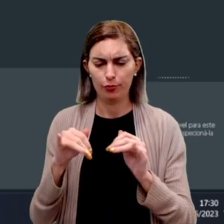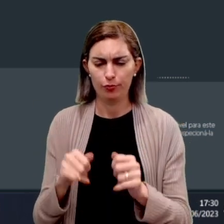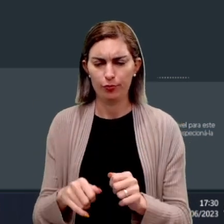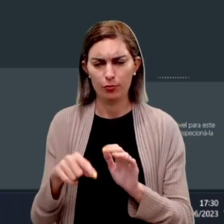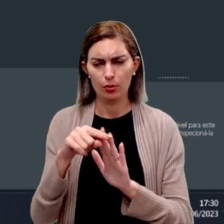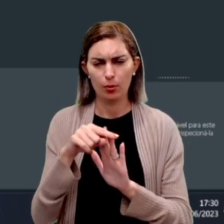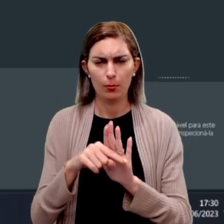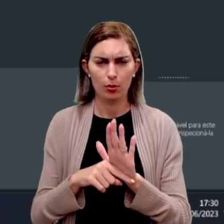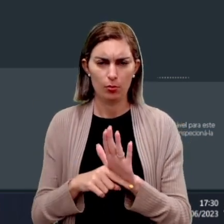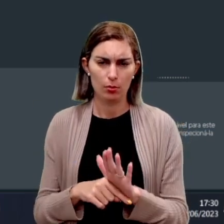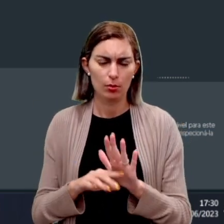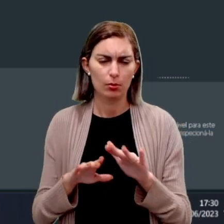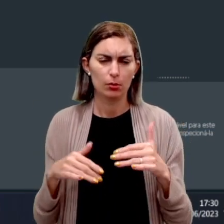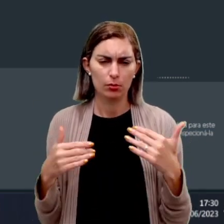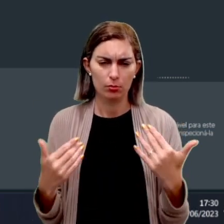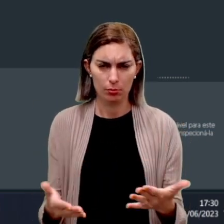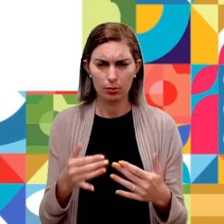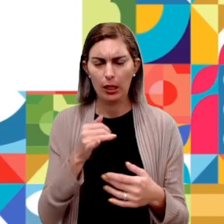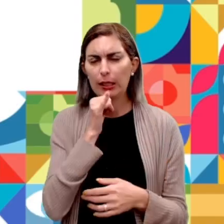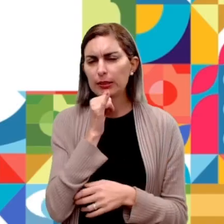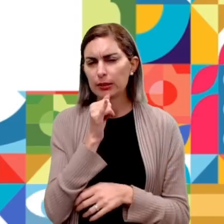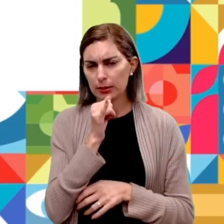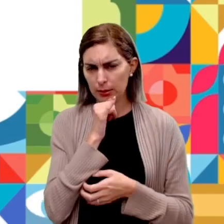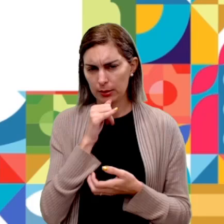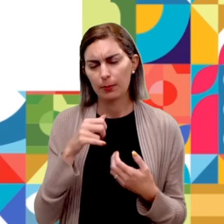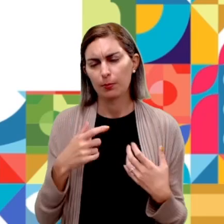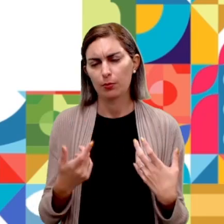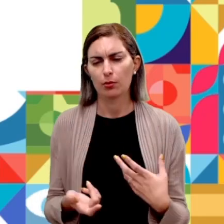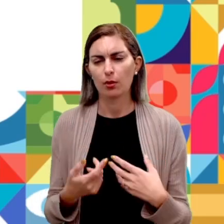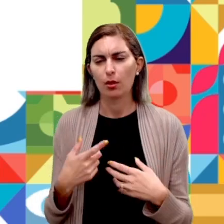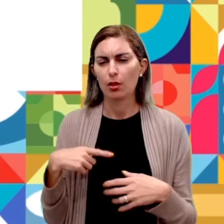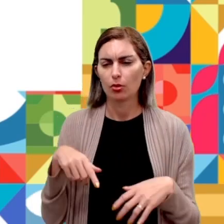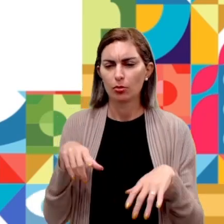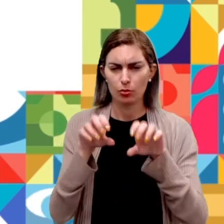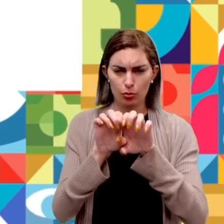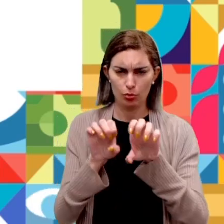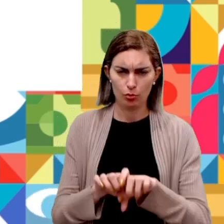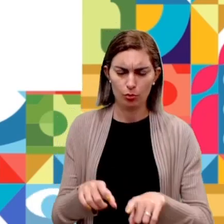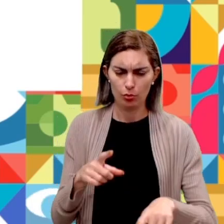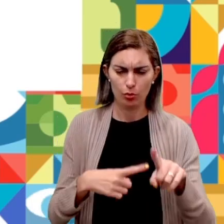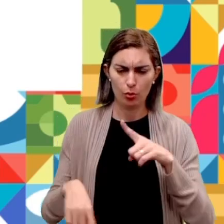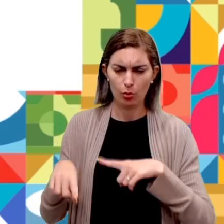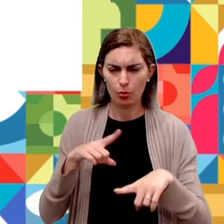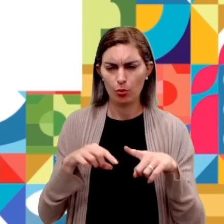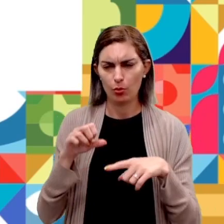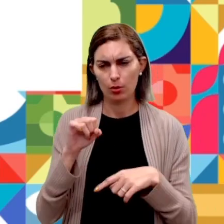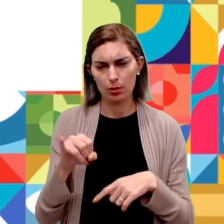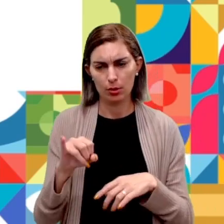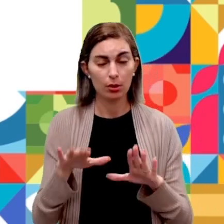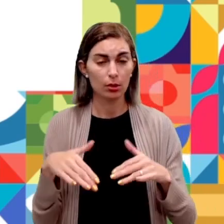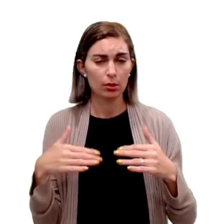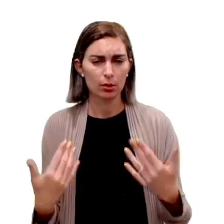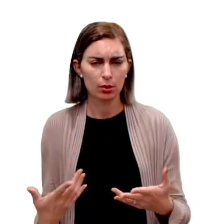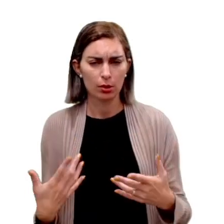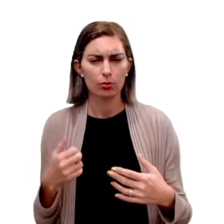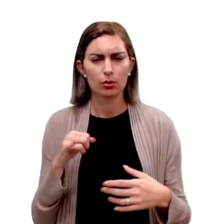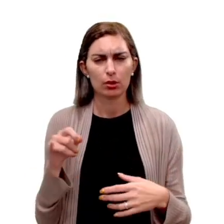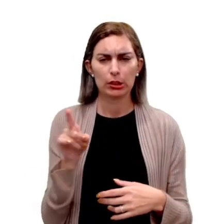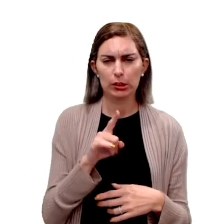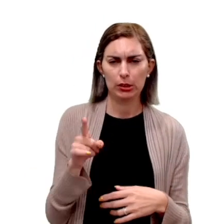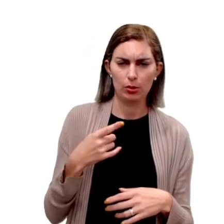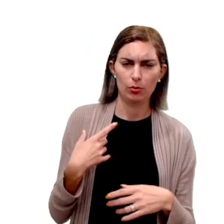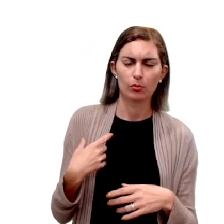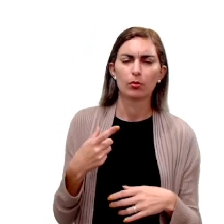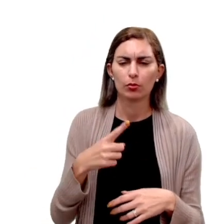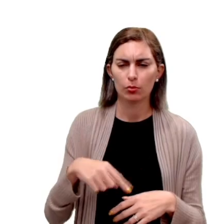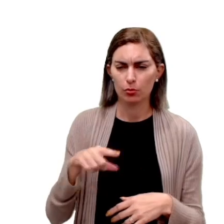programa. Então, esse é o exemplo do pseudocódigo. Estrutura de controle se, então, se não.